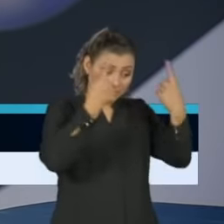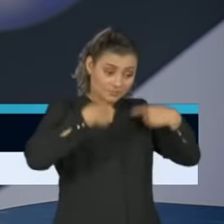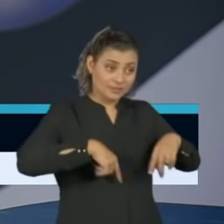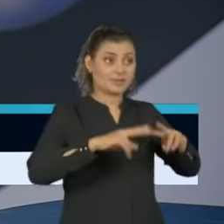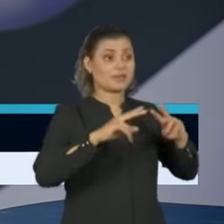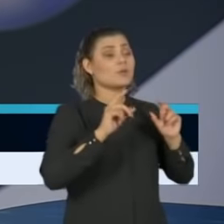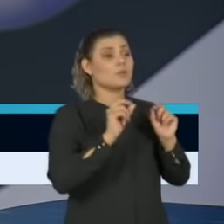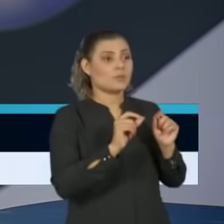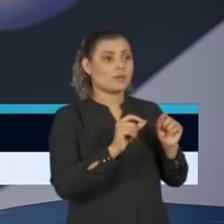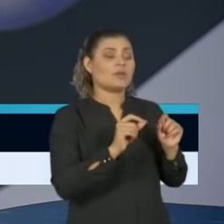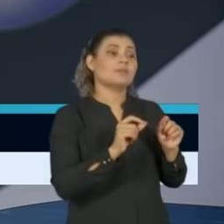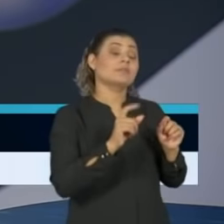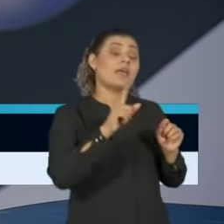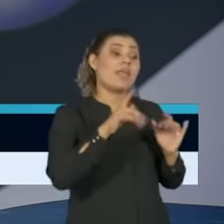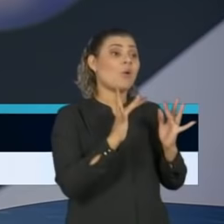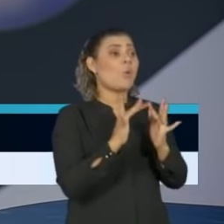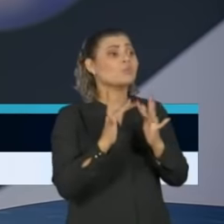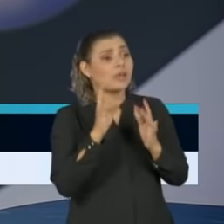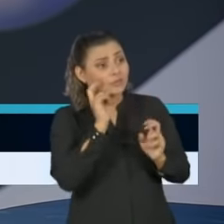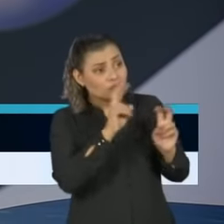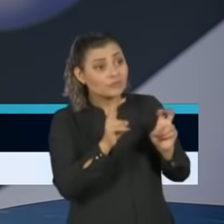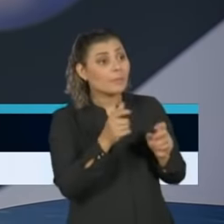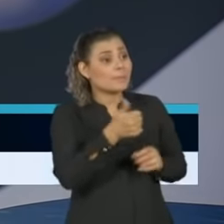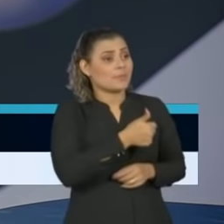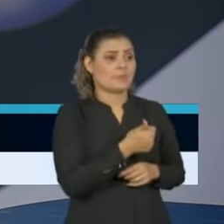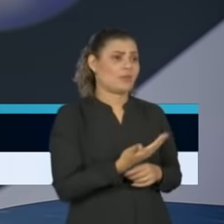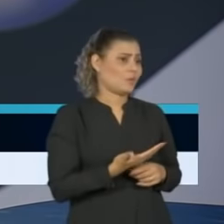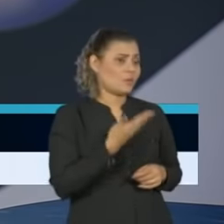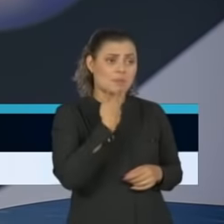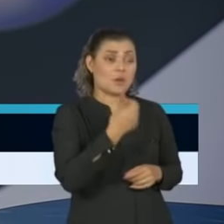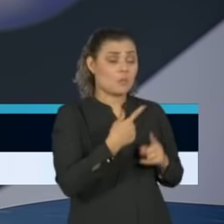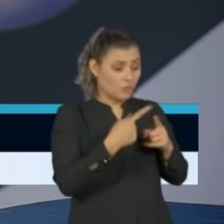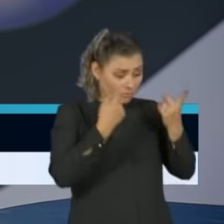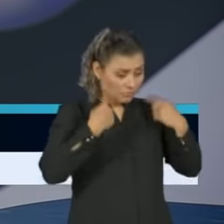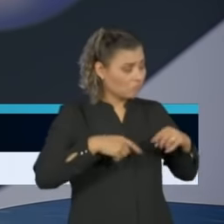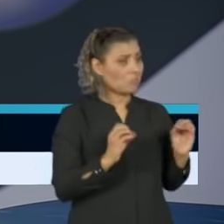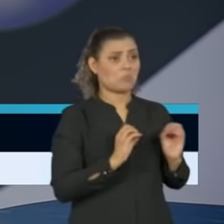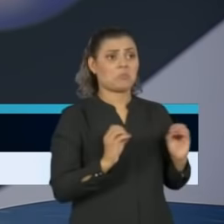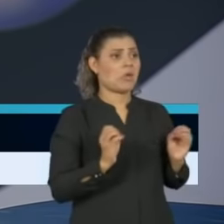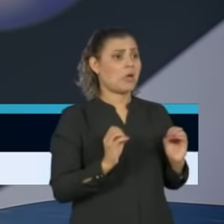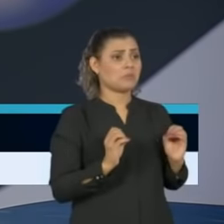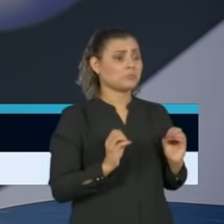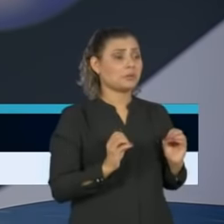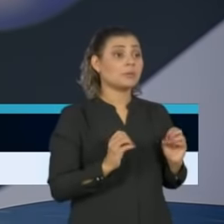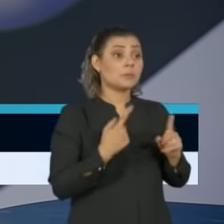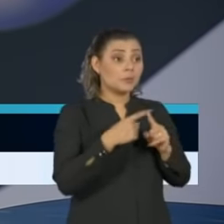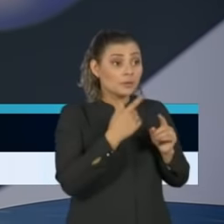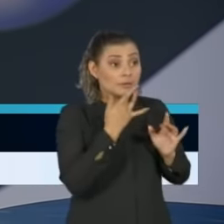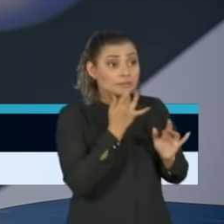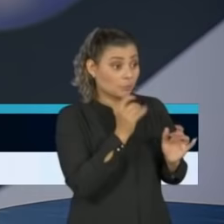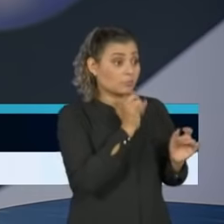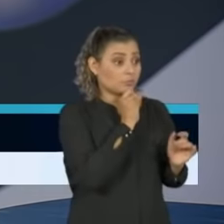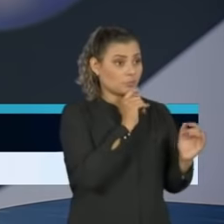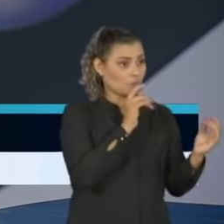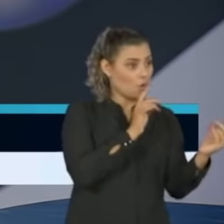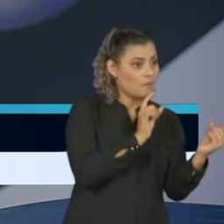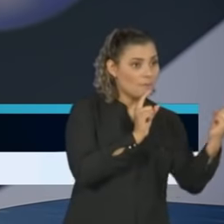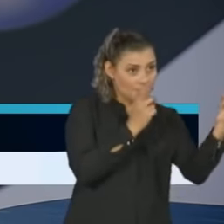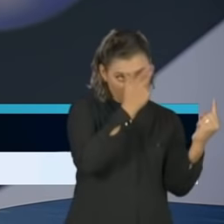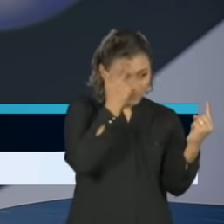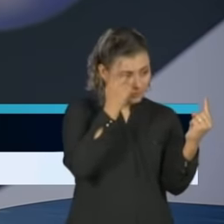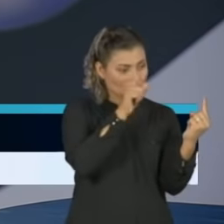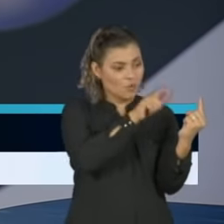feito é testar contatos, porque o contato a gente tem uma boa hipótese de que talvez ele esteja com o vírus,